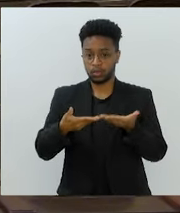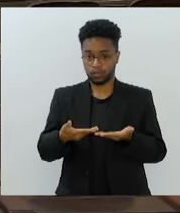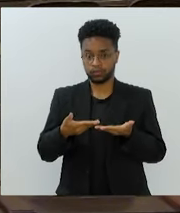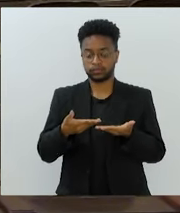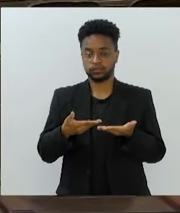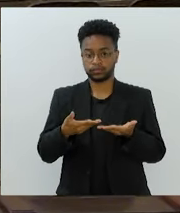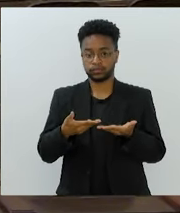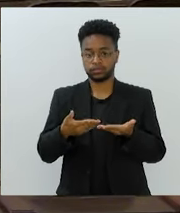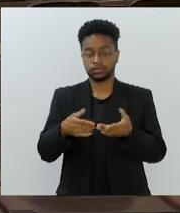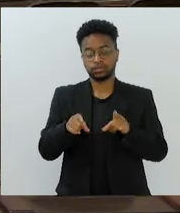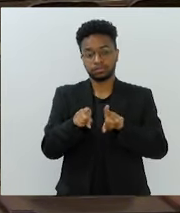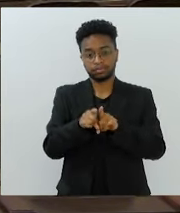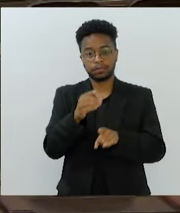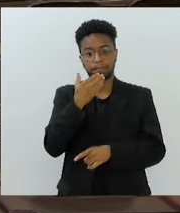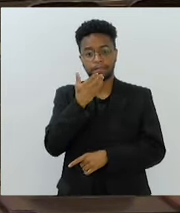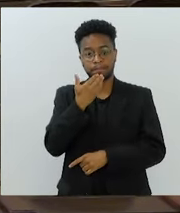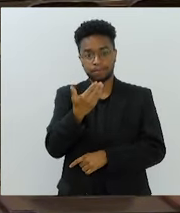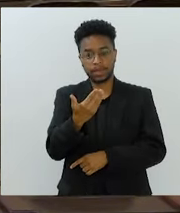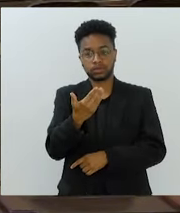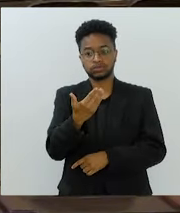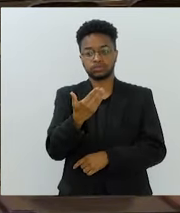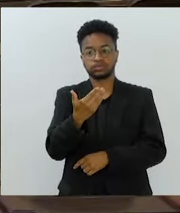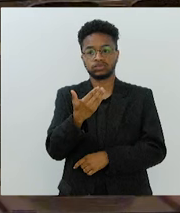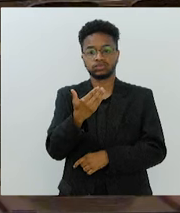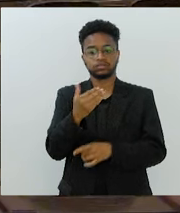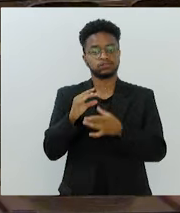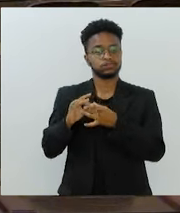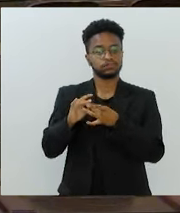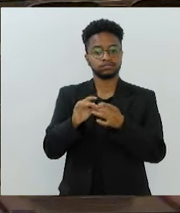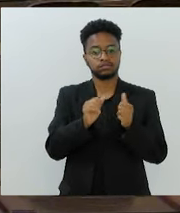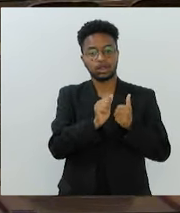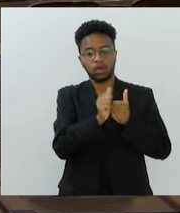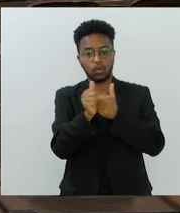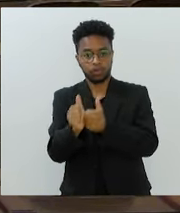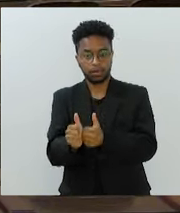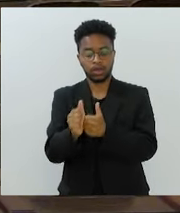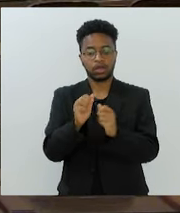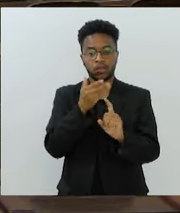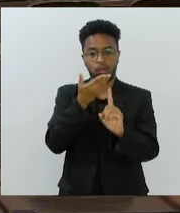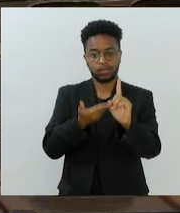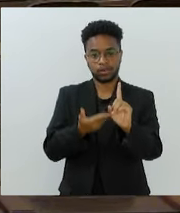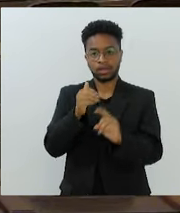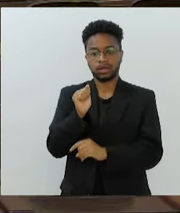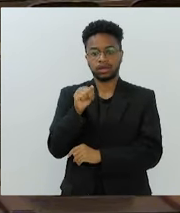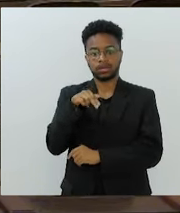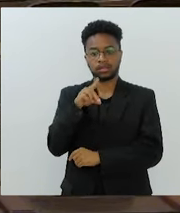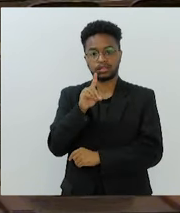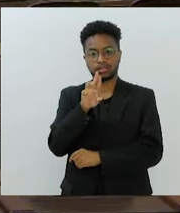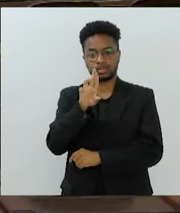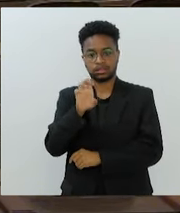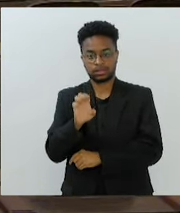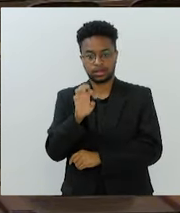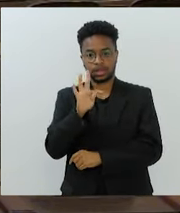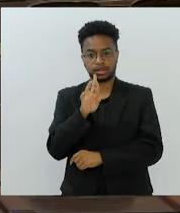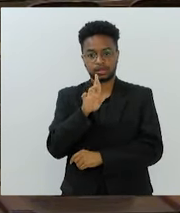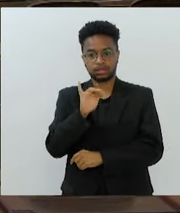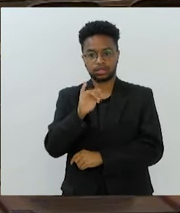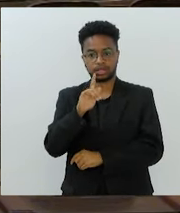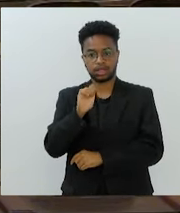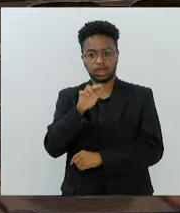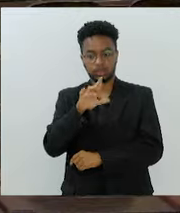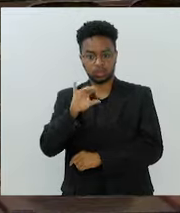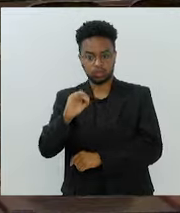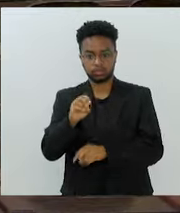e peço para que acompanhe aqui o nosso homenageado, André Trigueiro, para compor a mesa de